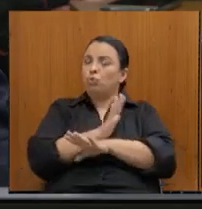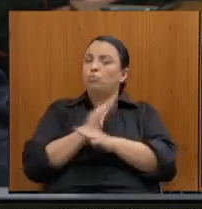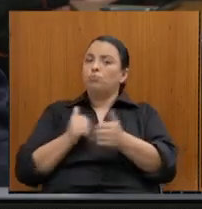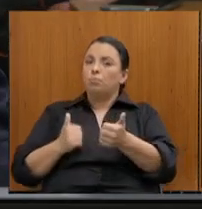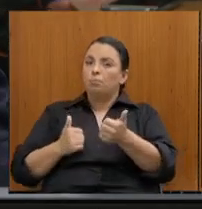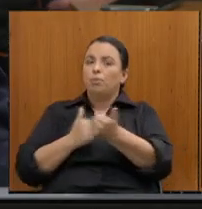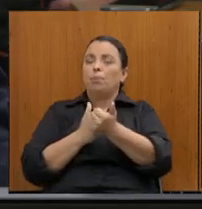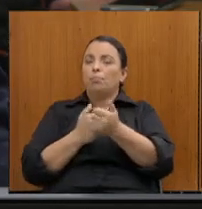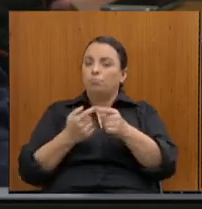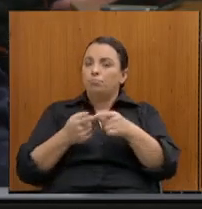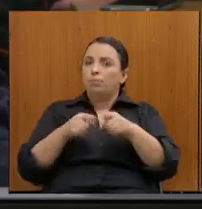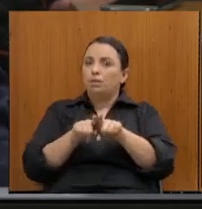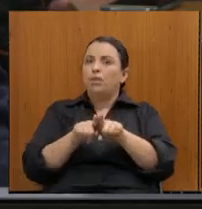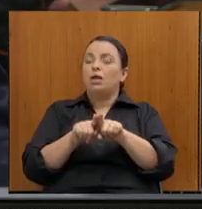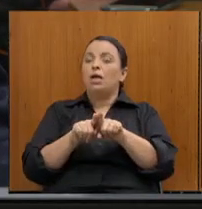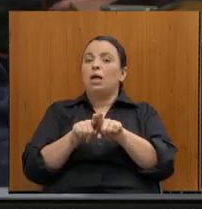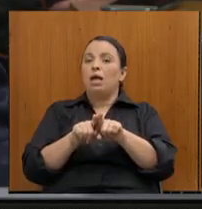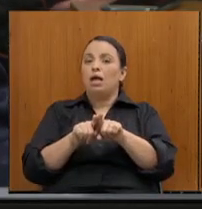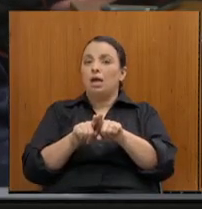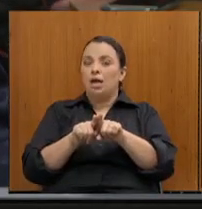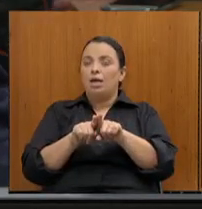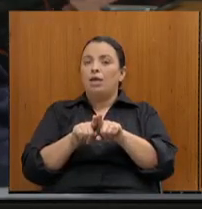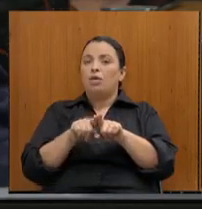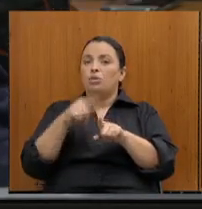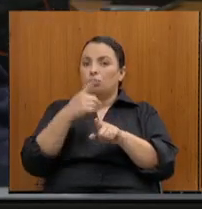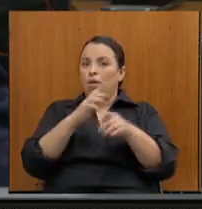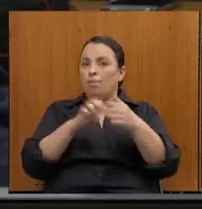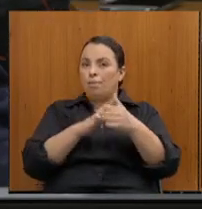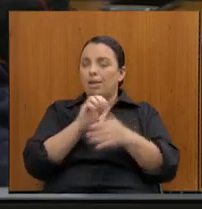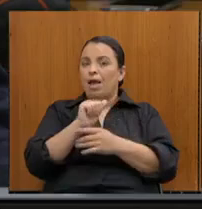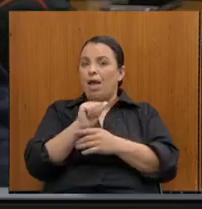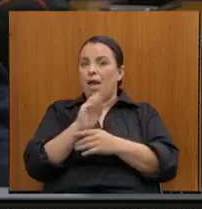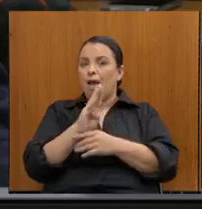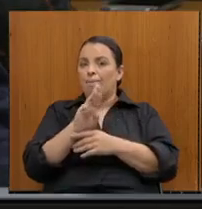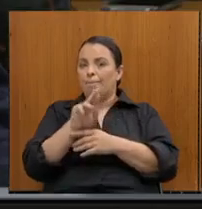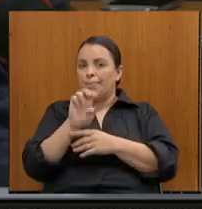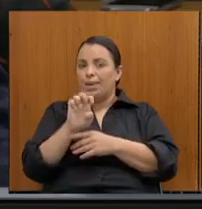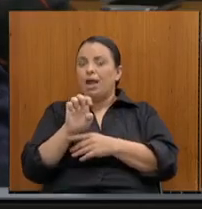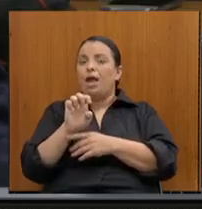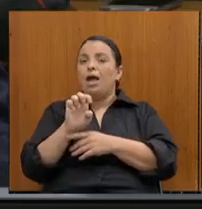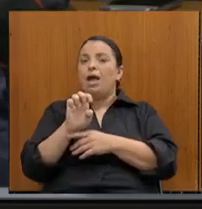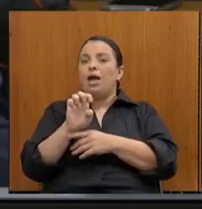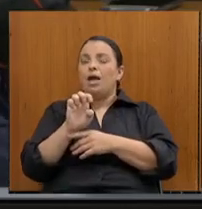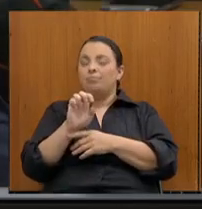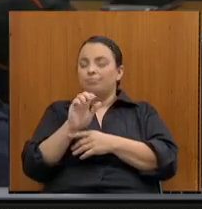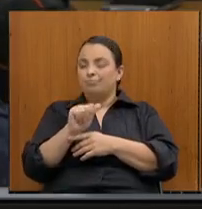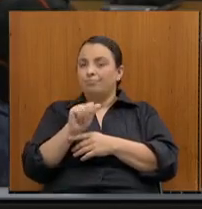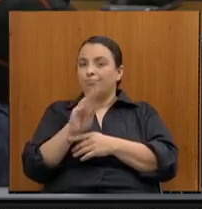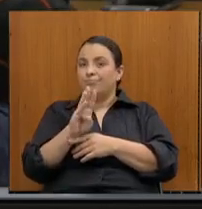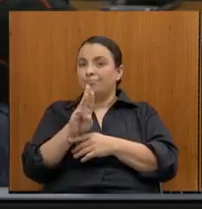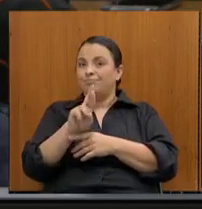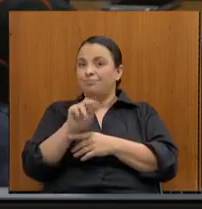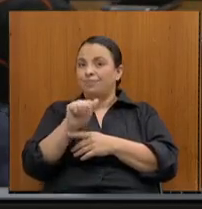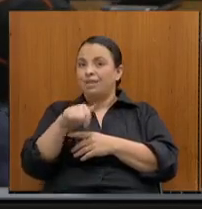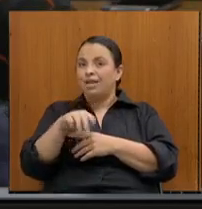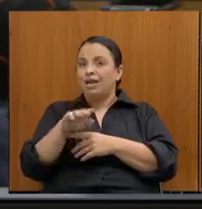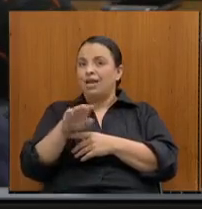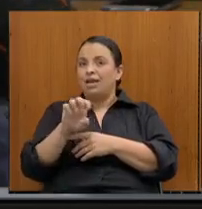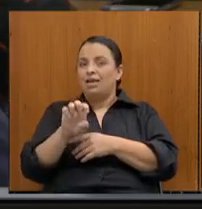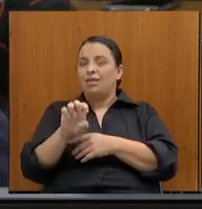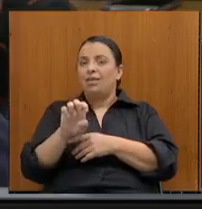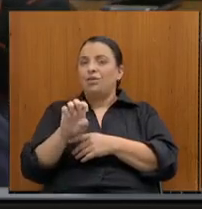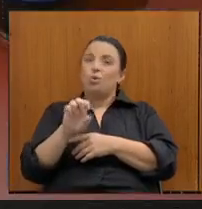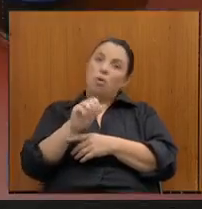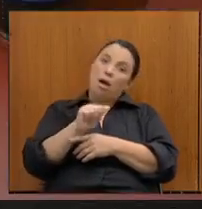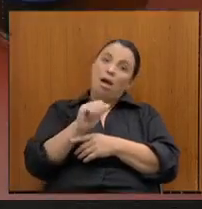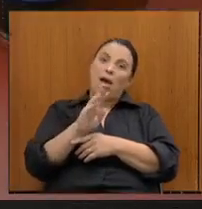junto a abracc e eu tenho certeza que vai nos ajudar ainda mais passa para suas